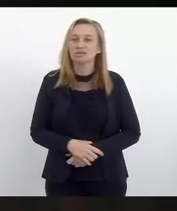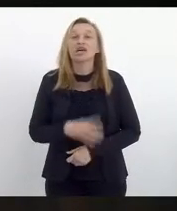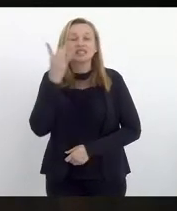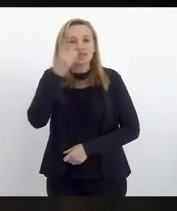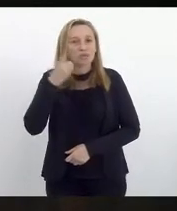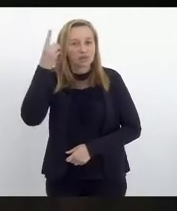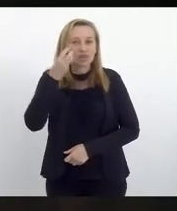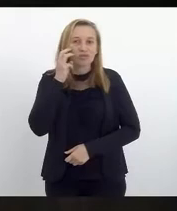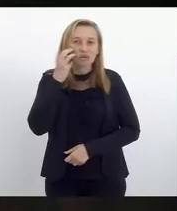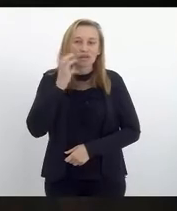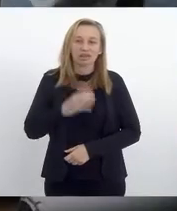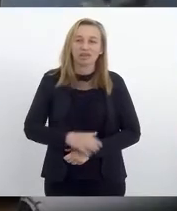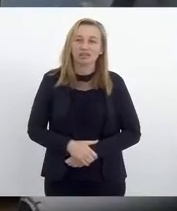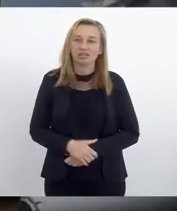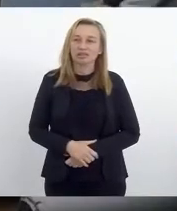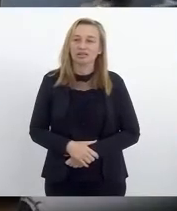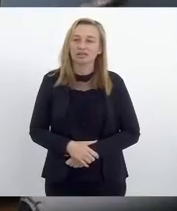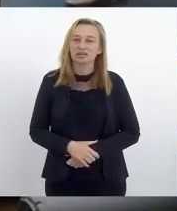Deputado Valdeque Carneiro.